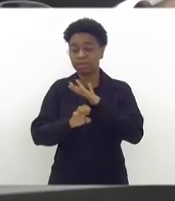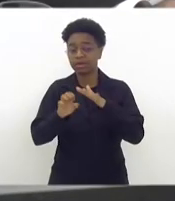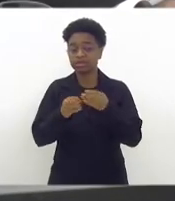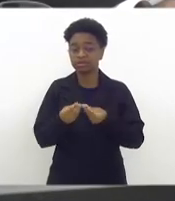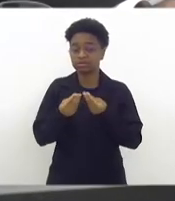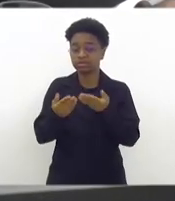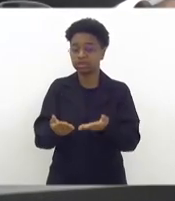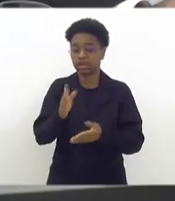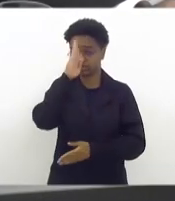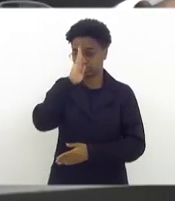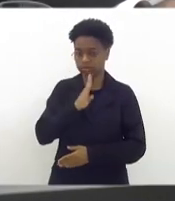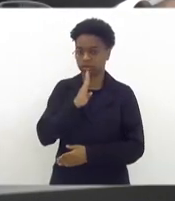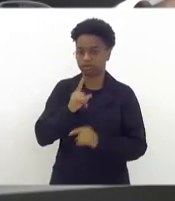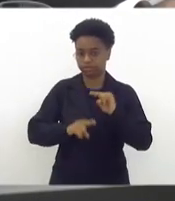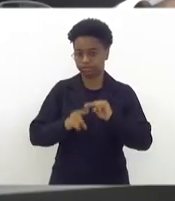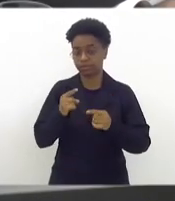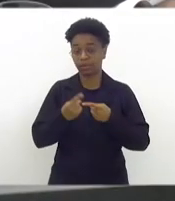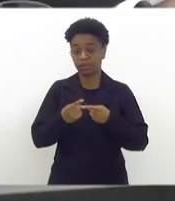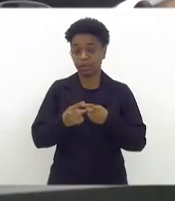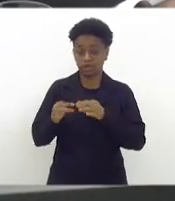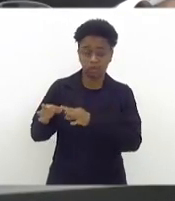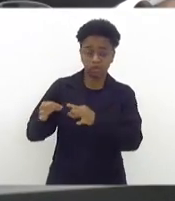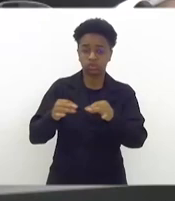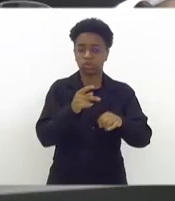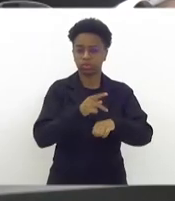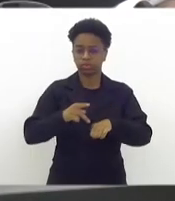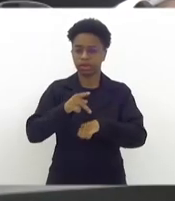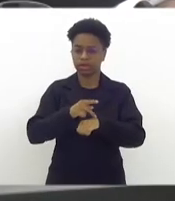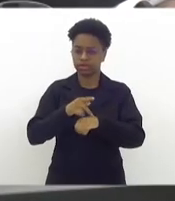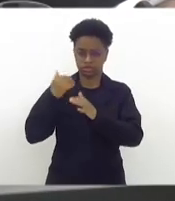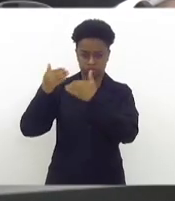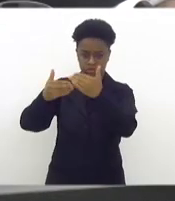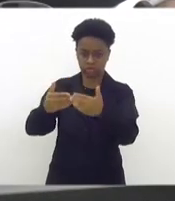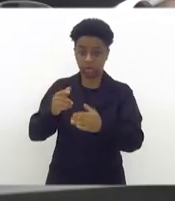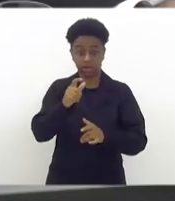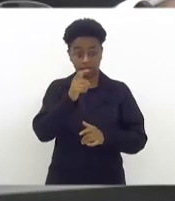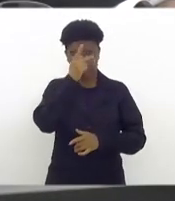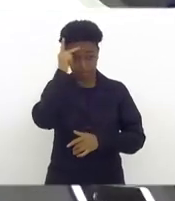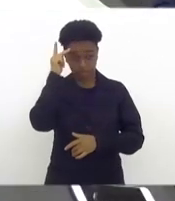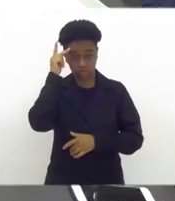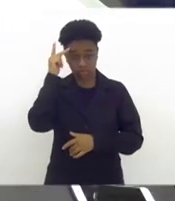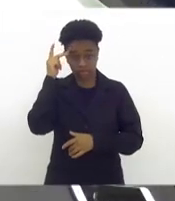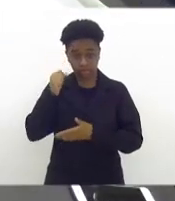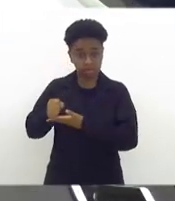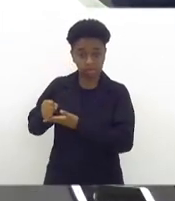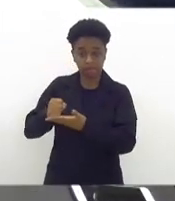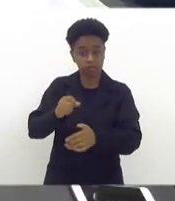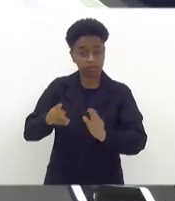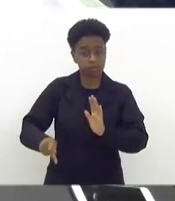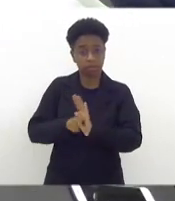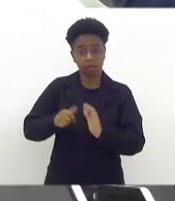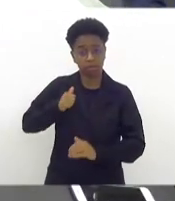gratuitamente. Em todos os países, as pessoas mais avançadas, as pessoas levam as suas sacolas,